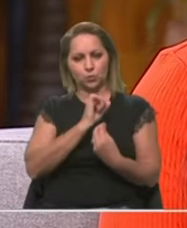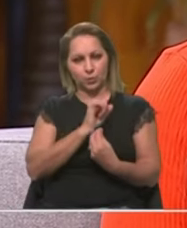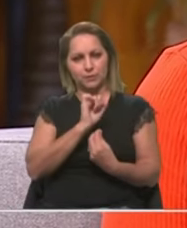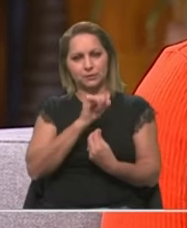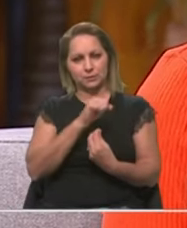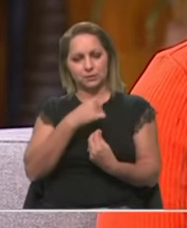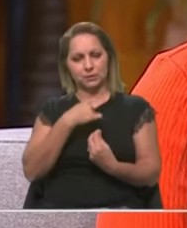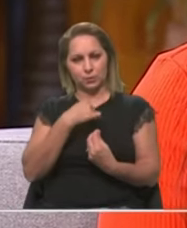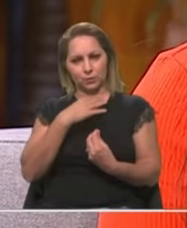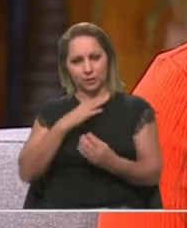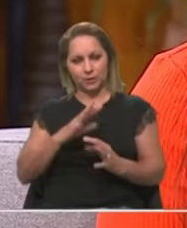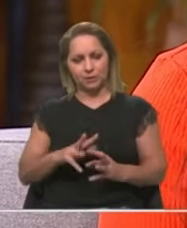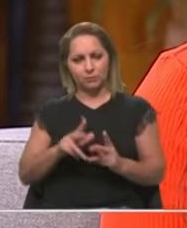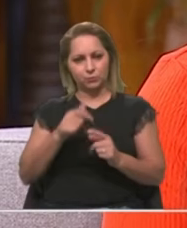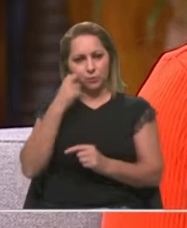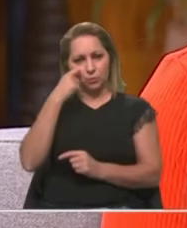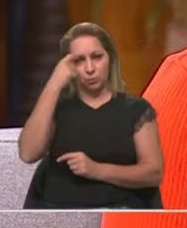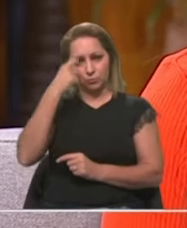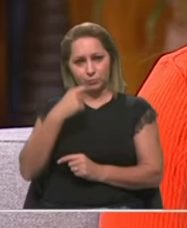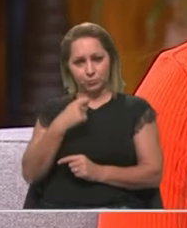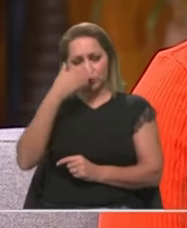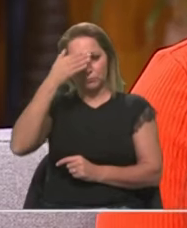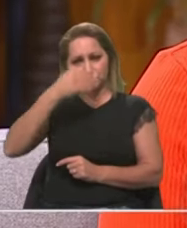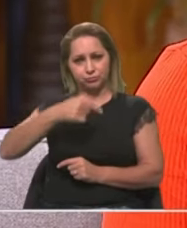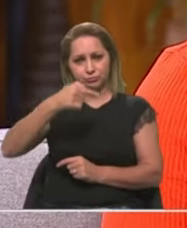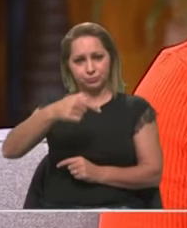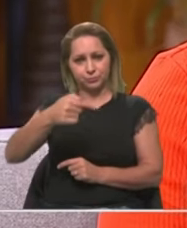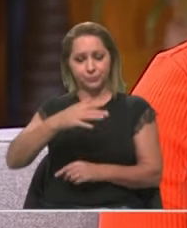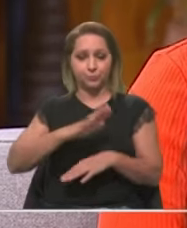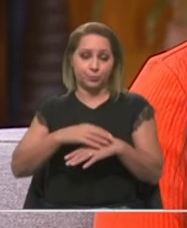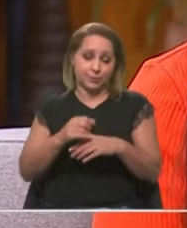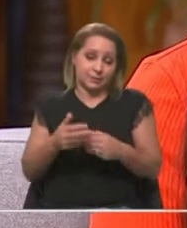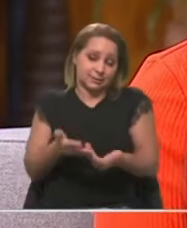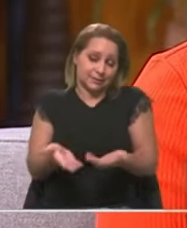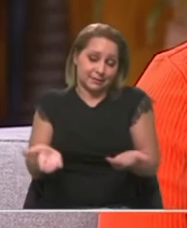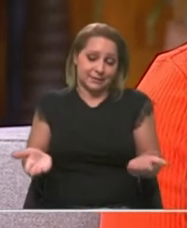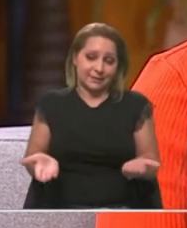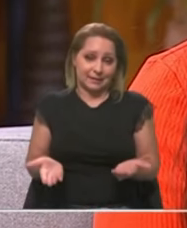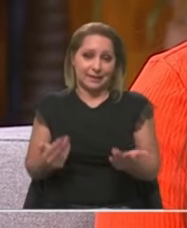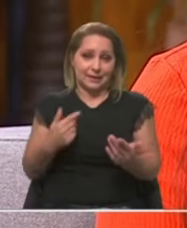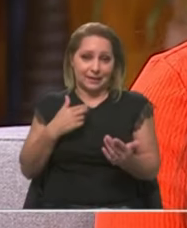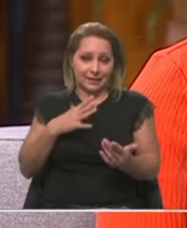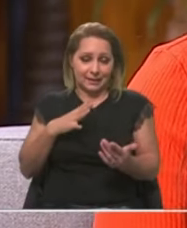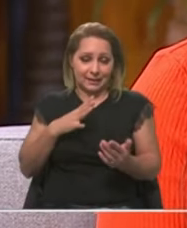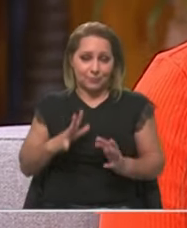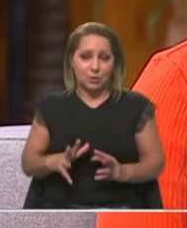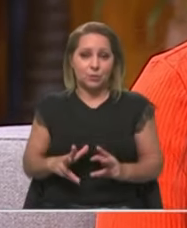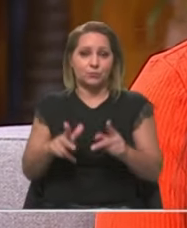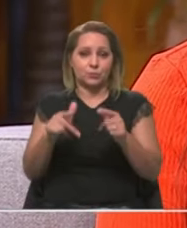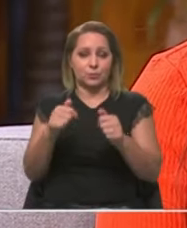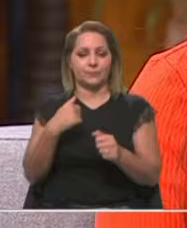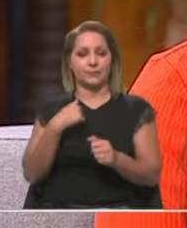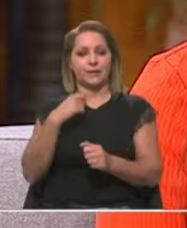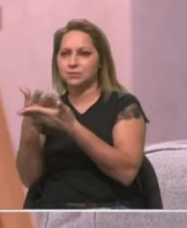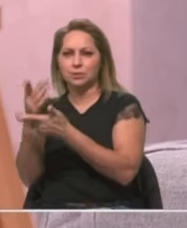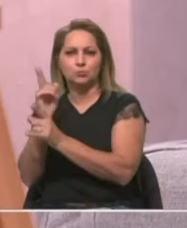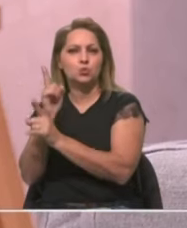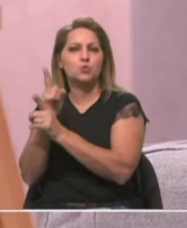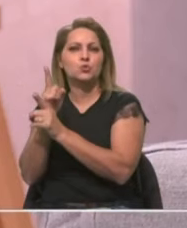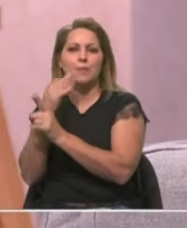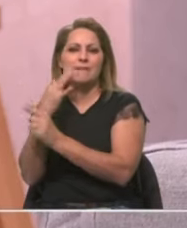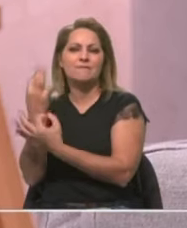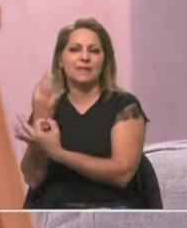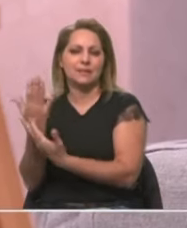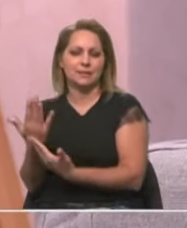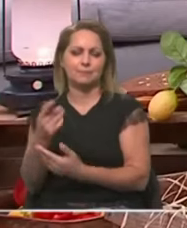disposta a evoluir como ser humano todos os dias. É, afinal, é para isso que aqui estamos. Claro. É estar a evoluir todos os dias e quero ser uma pessoa cada vez melhor. Eu